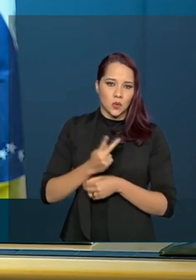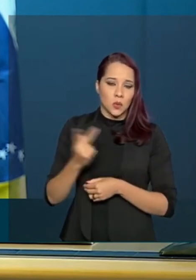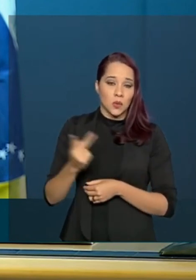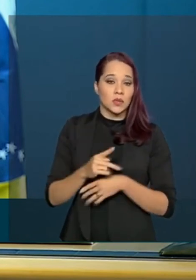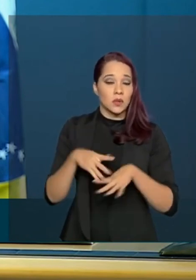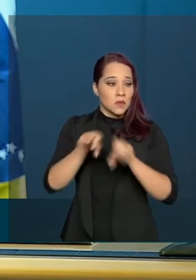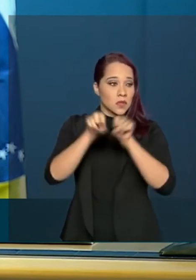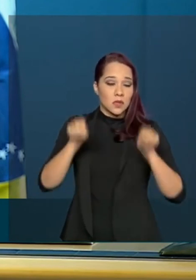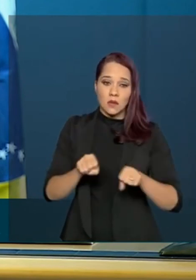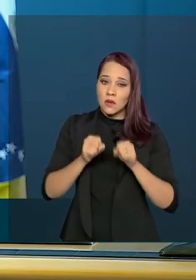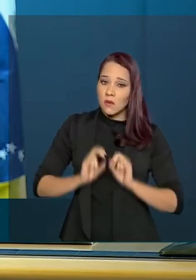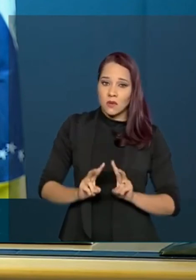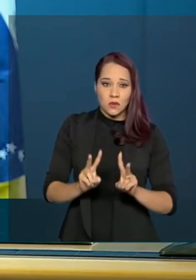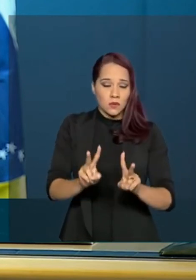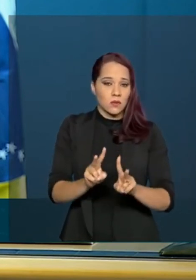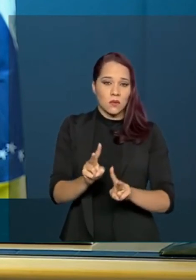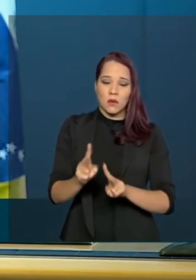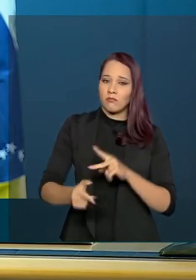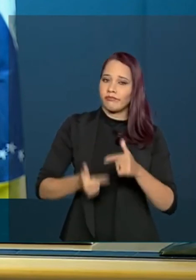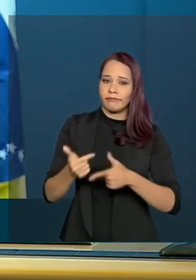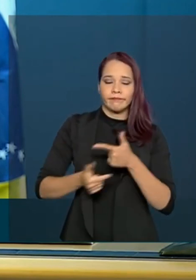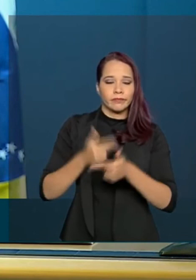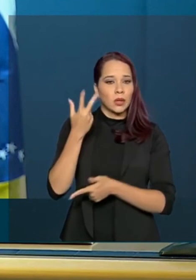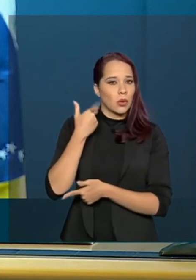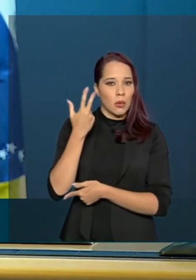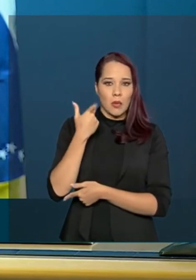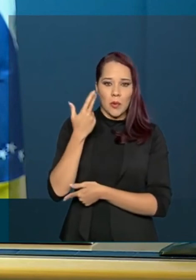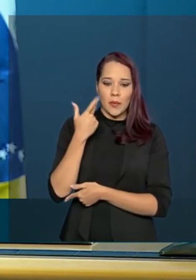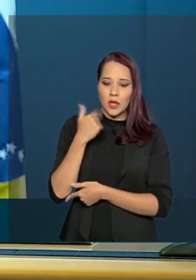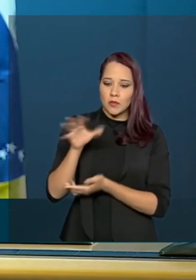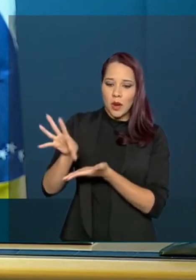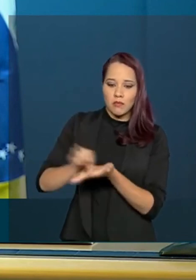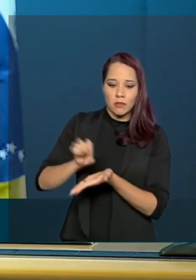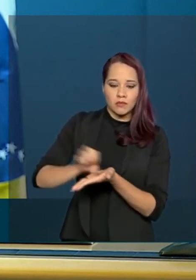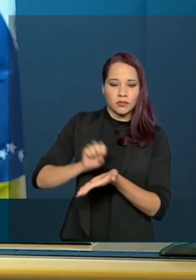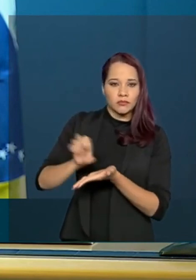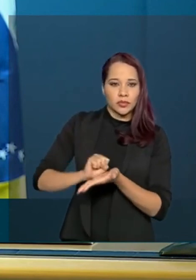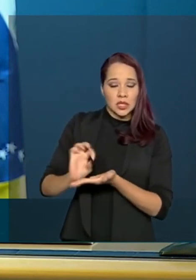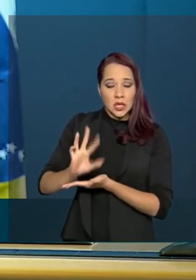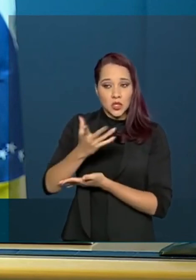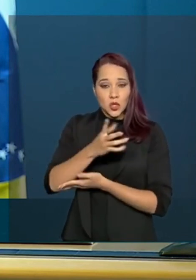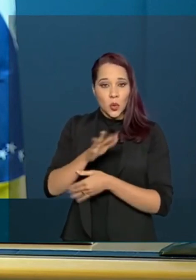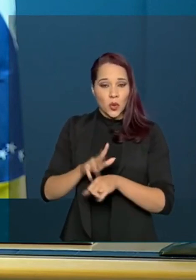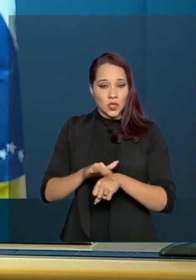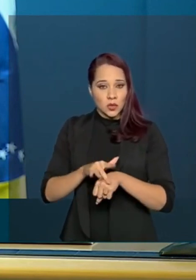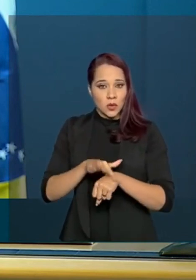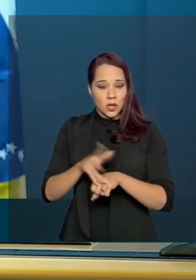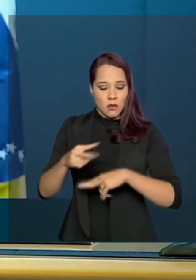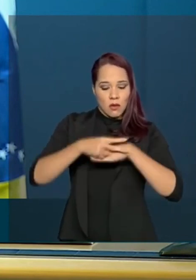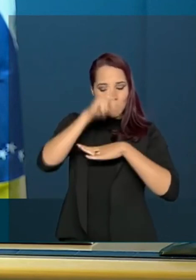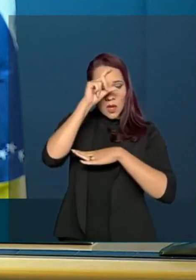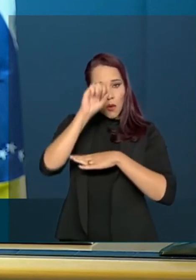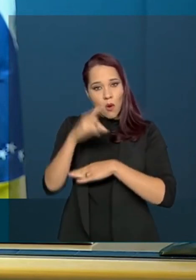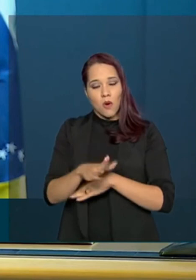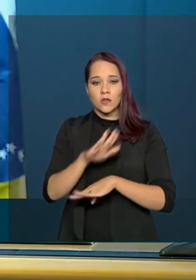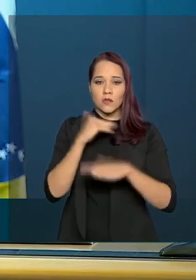o sistema ele continua funcionando normalmente para captação tanto de casos hospitalizados quanto também de óbitos